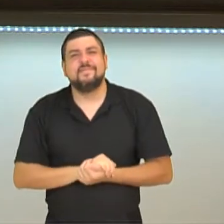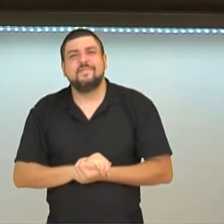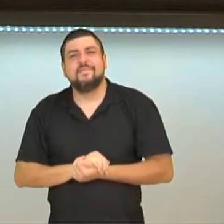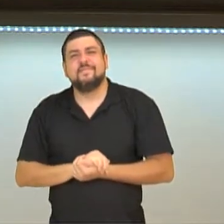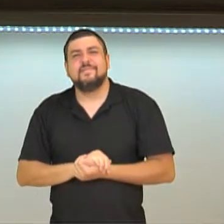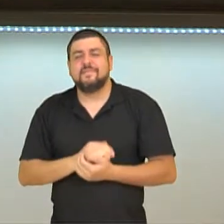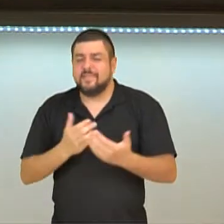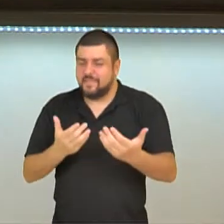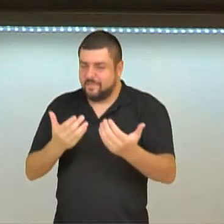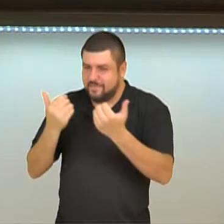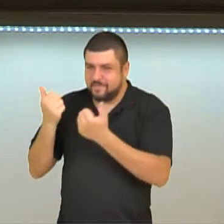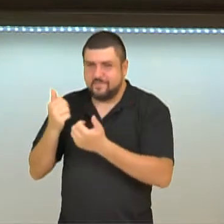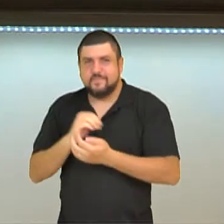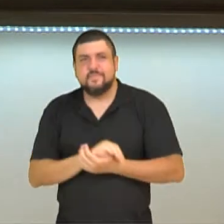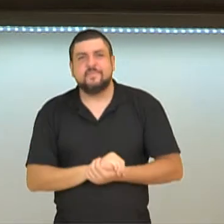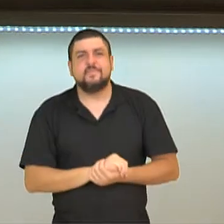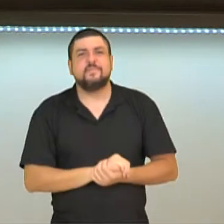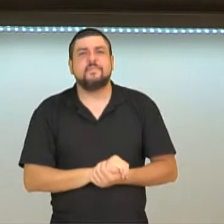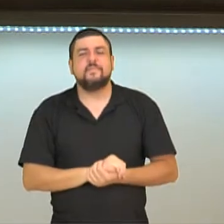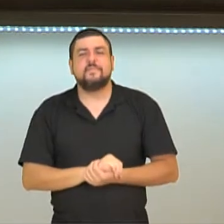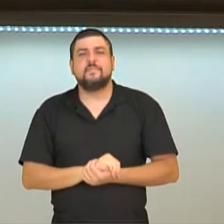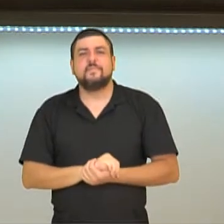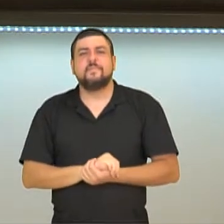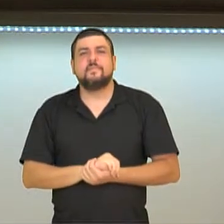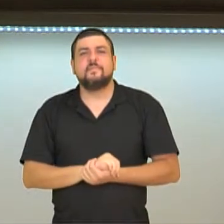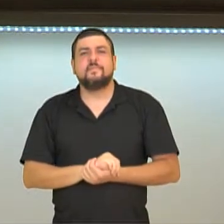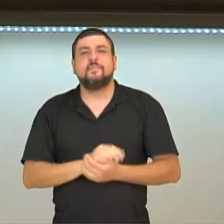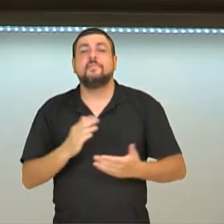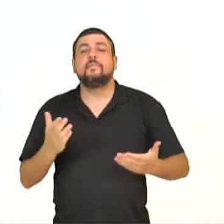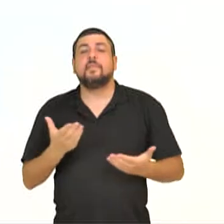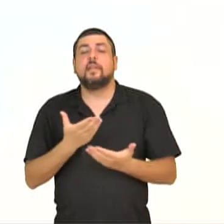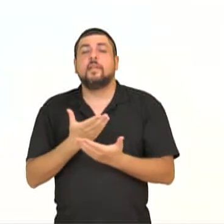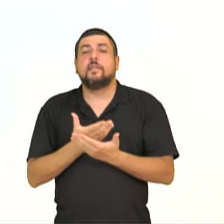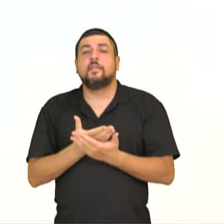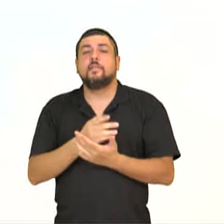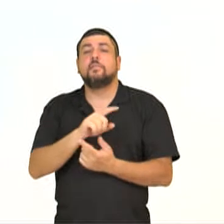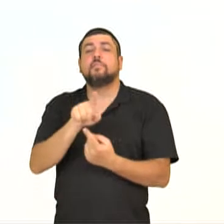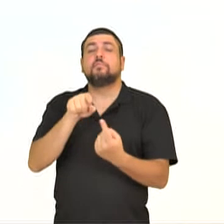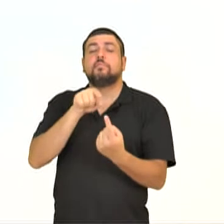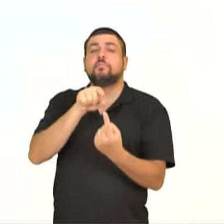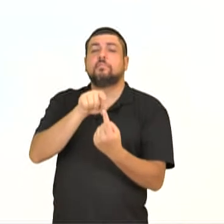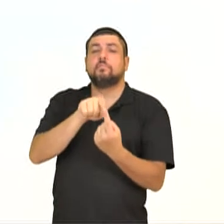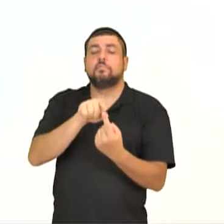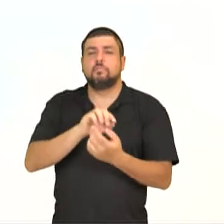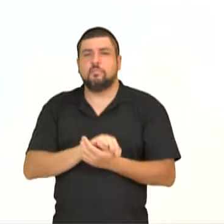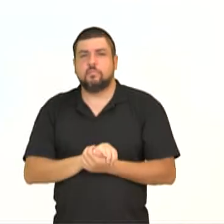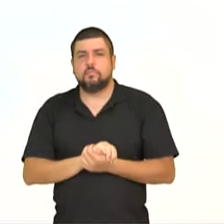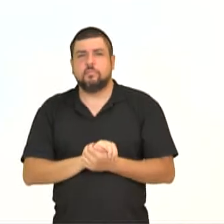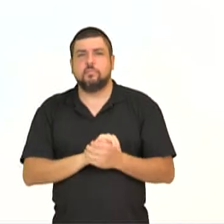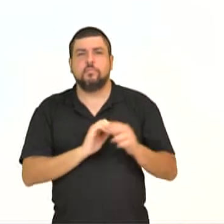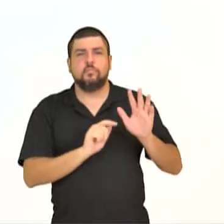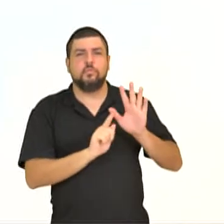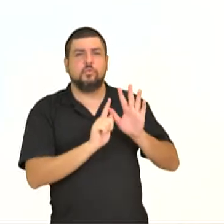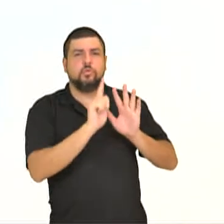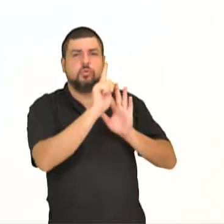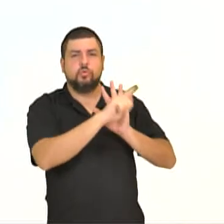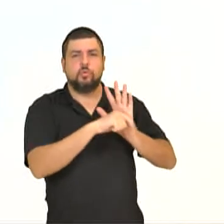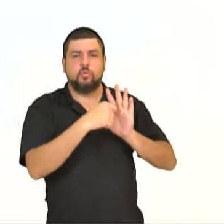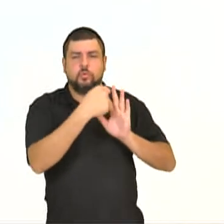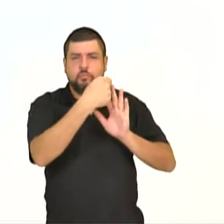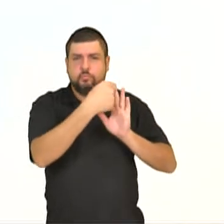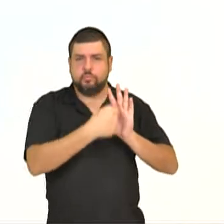lá, então? Quais são os objetivos da nossa aula de hoje? Gênero textual,